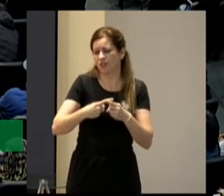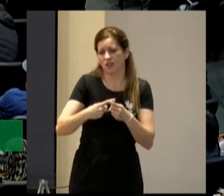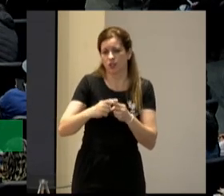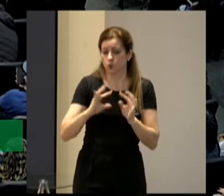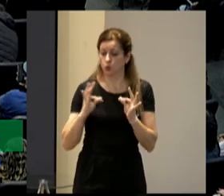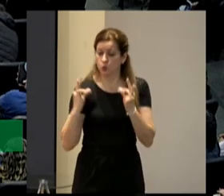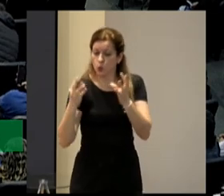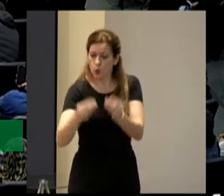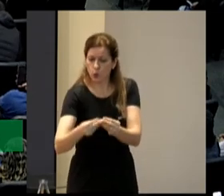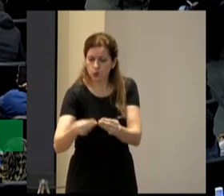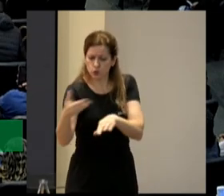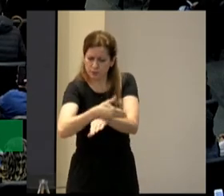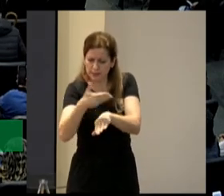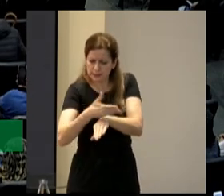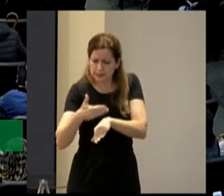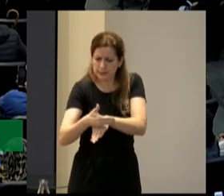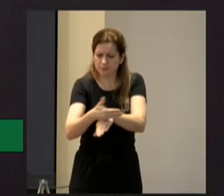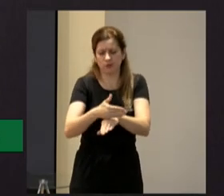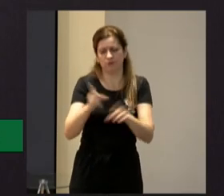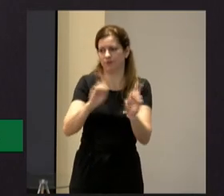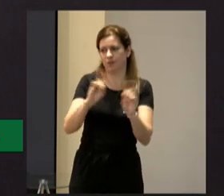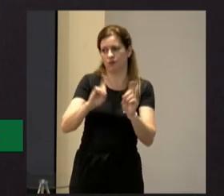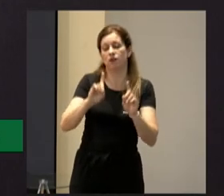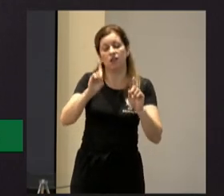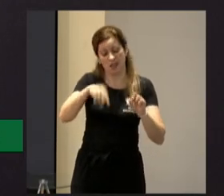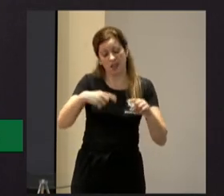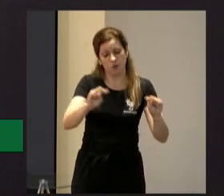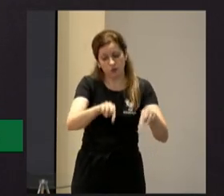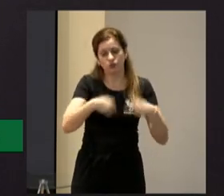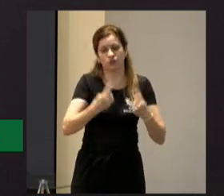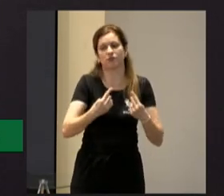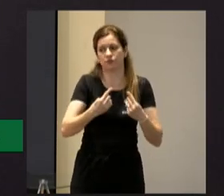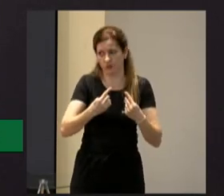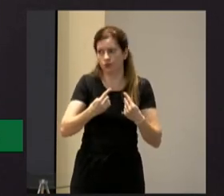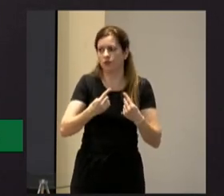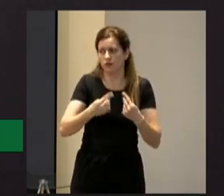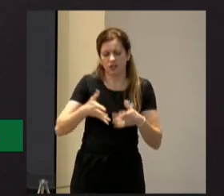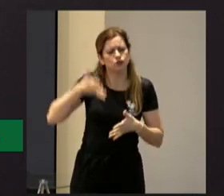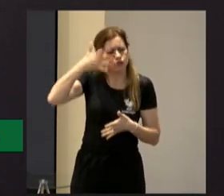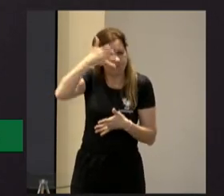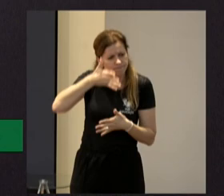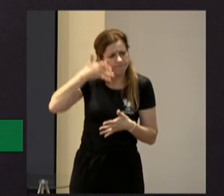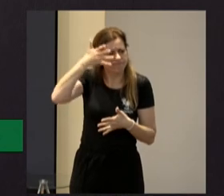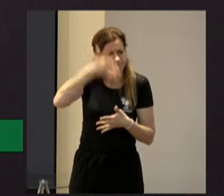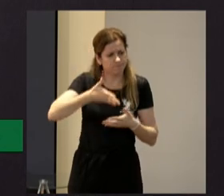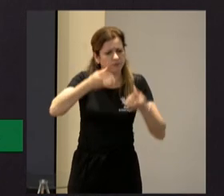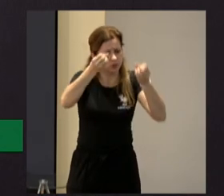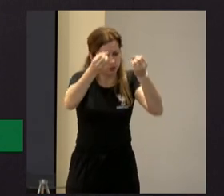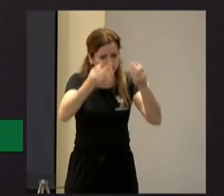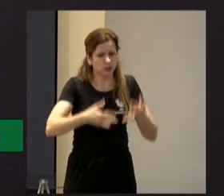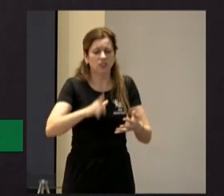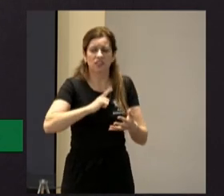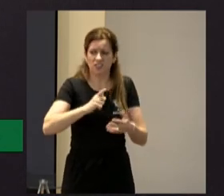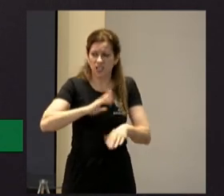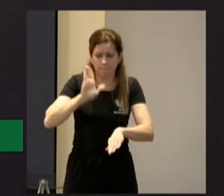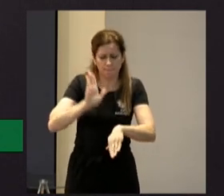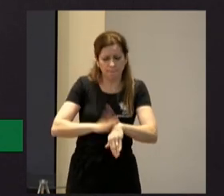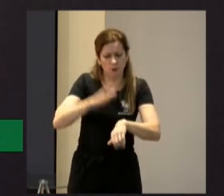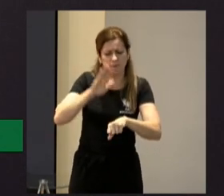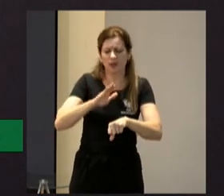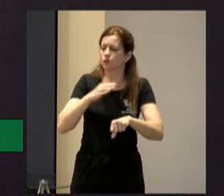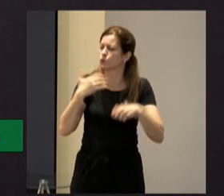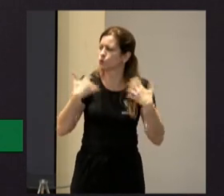docente. Então, isso é um desafio. A gente tem falas, a gente tem momentos que parece que a